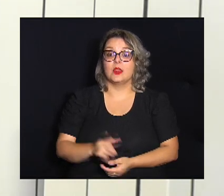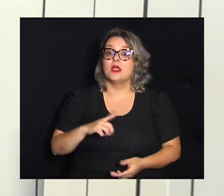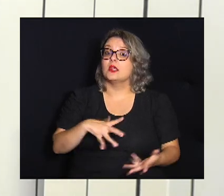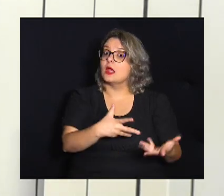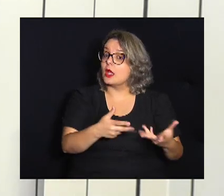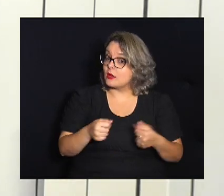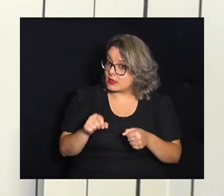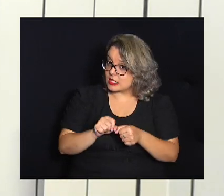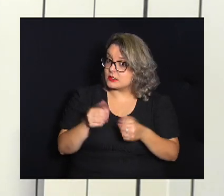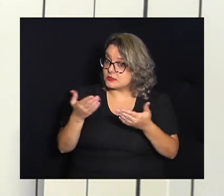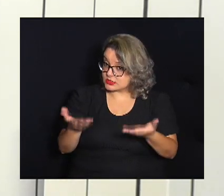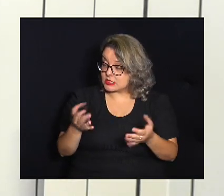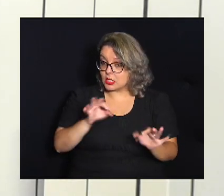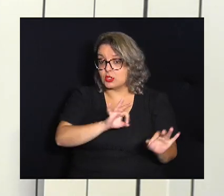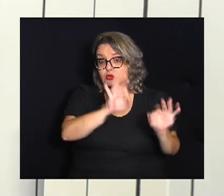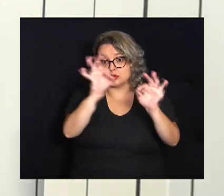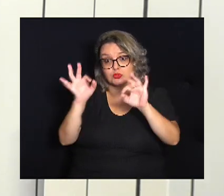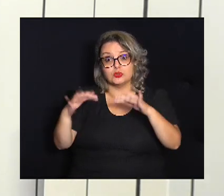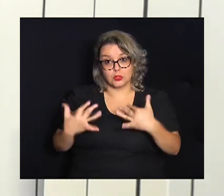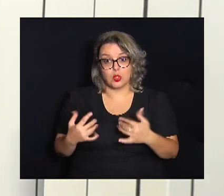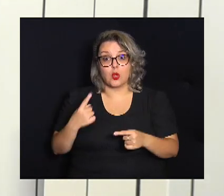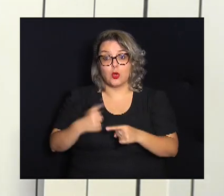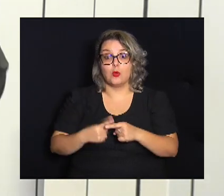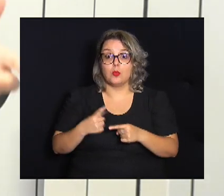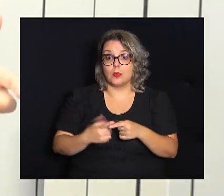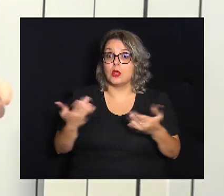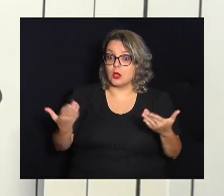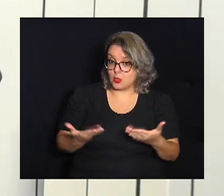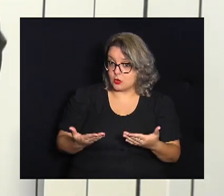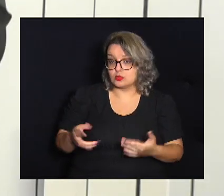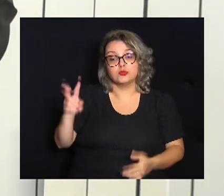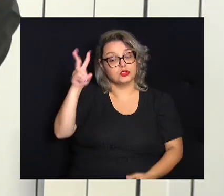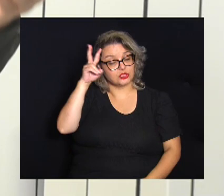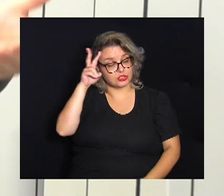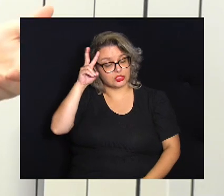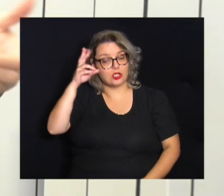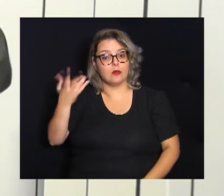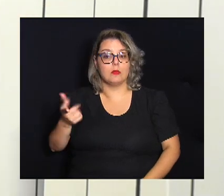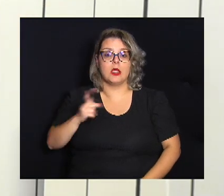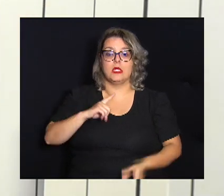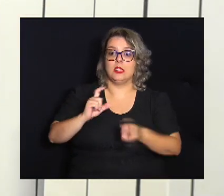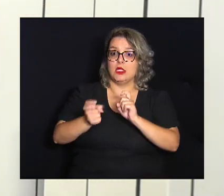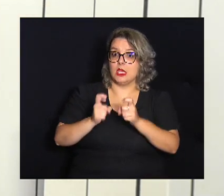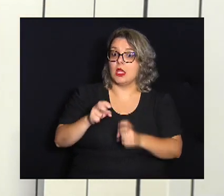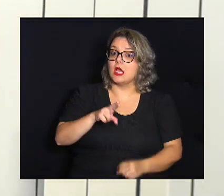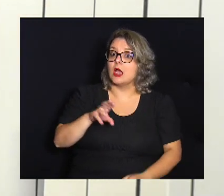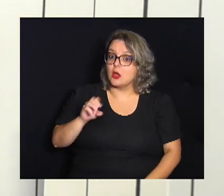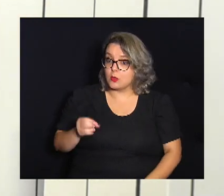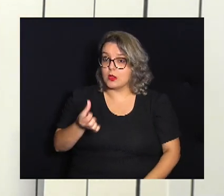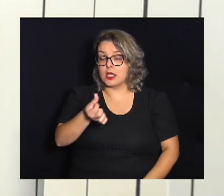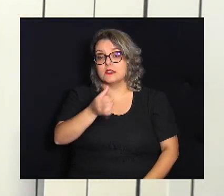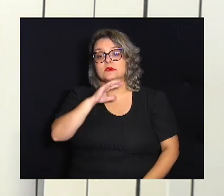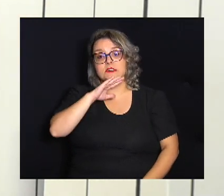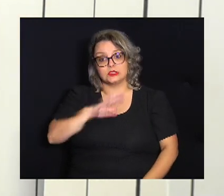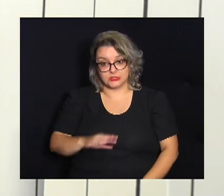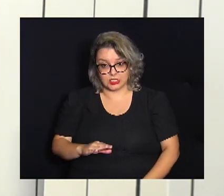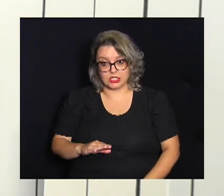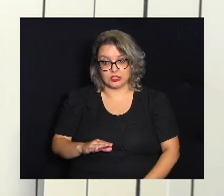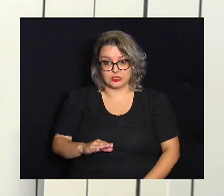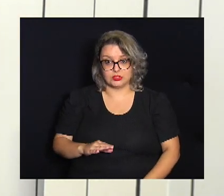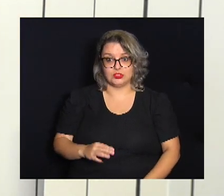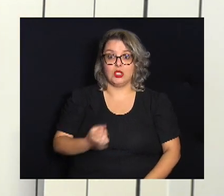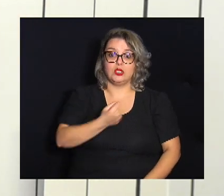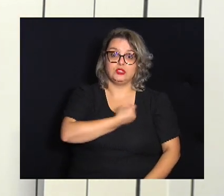convites a fazer a você que está nos acompanhando, porque hoje, como é segunda-feira, tem a reunião ordinária às 6 horas da tarde, a de